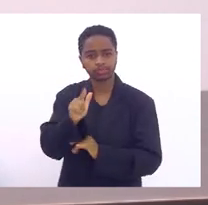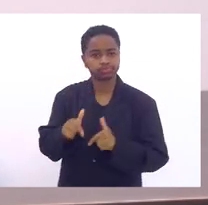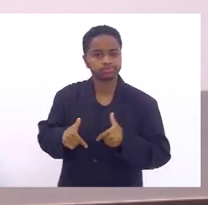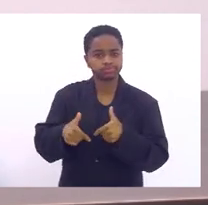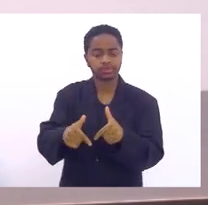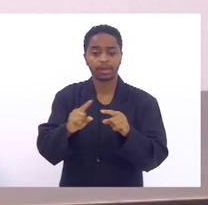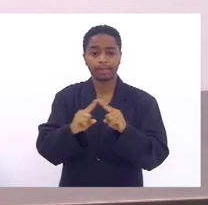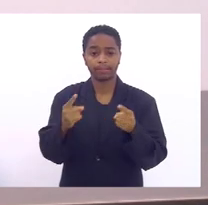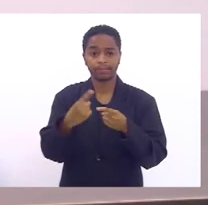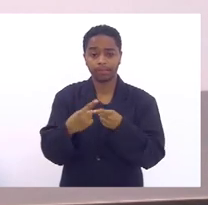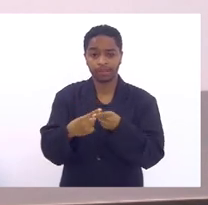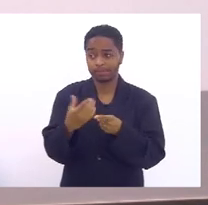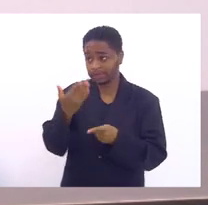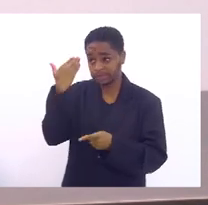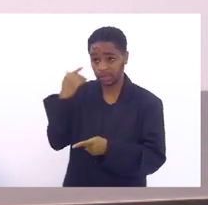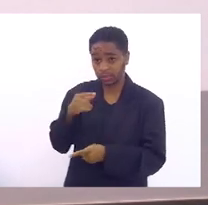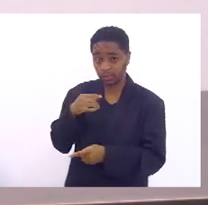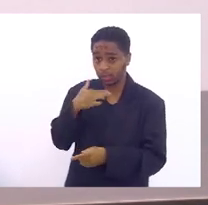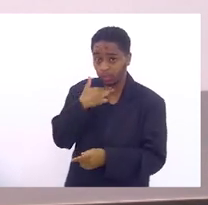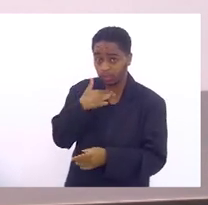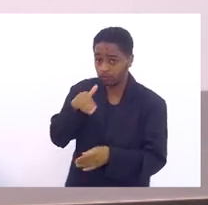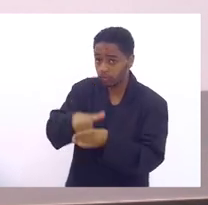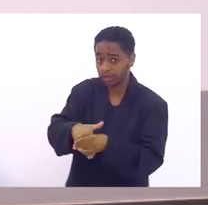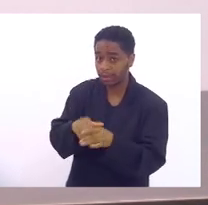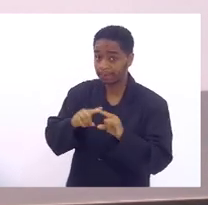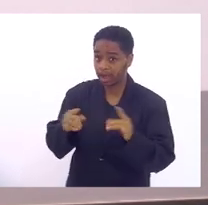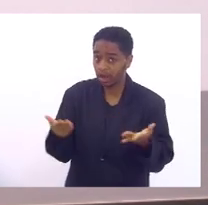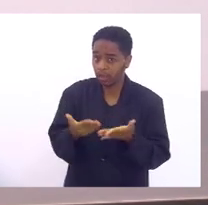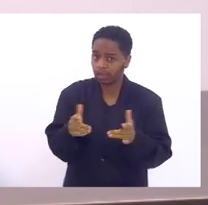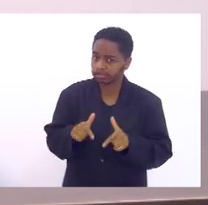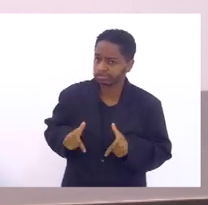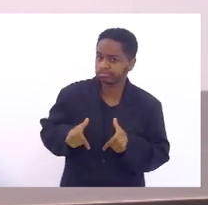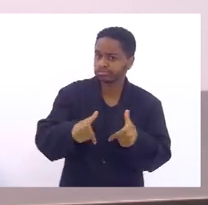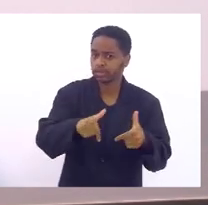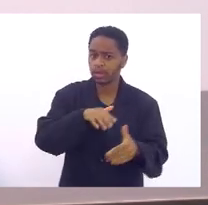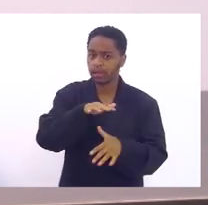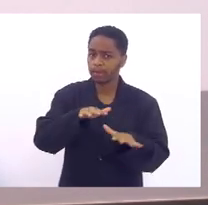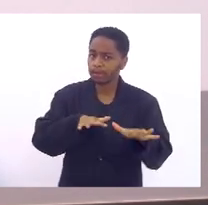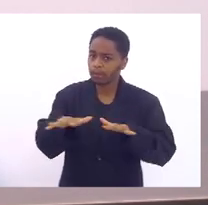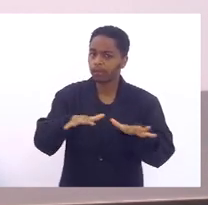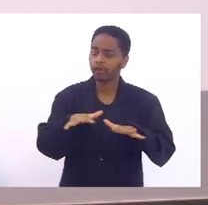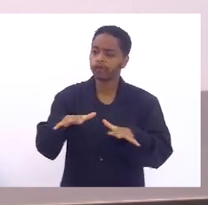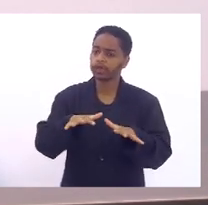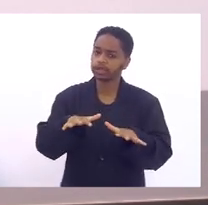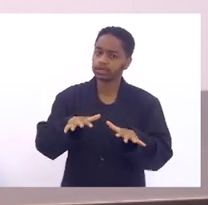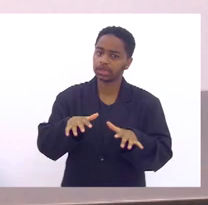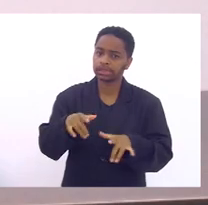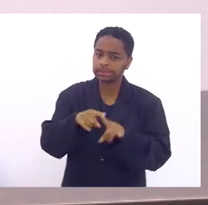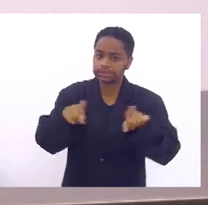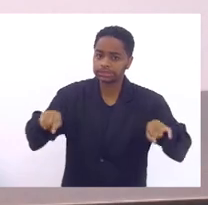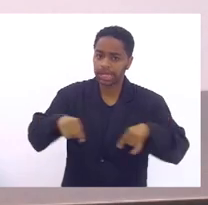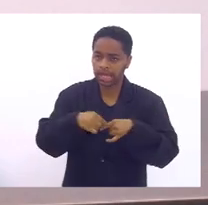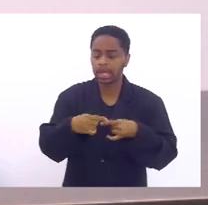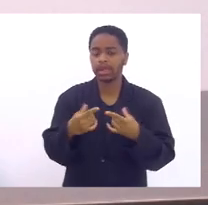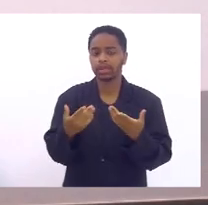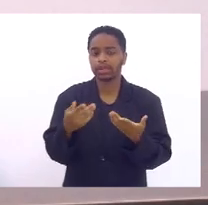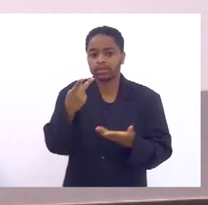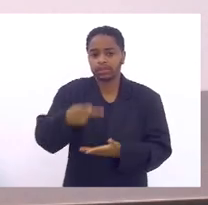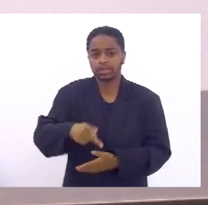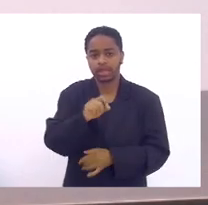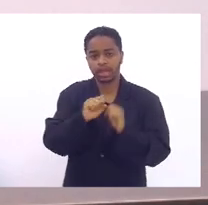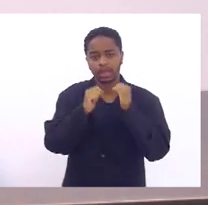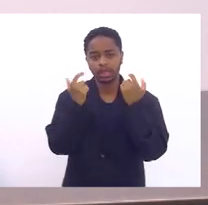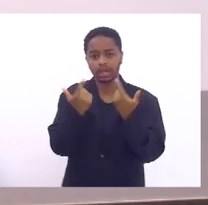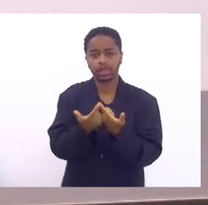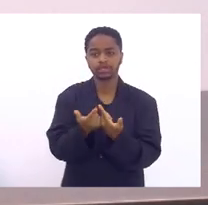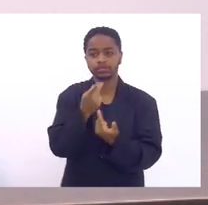a gente não podia votar E aqui estamos nós né mobilizando uma sala inteira nessa casa Legislativa que é uma das maiores do país né e